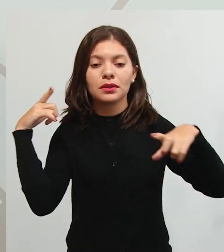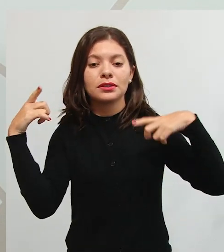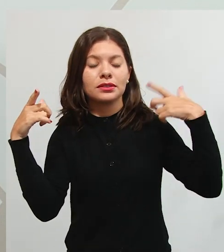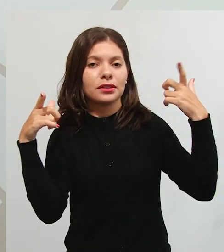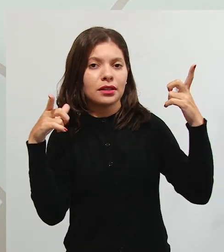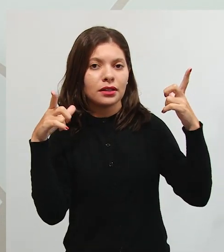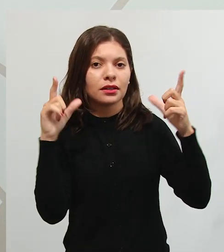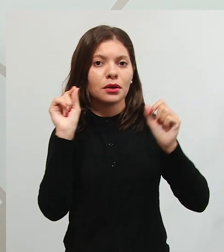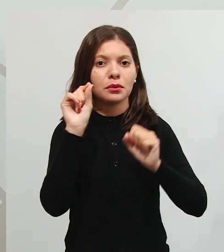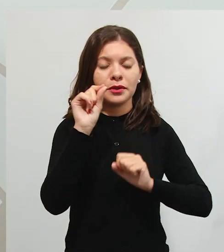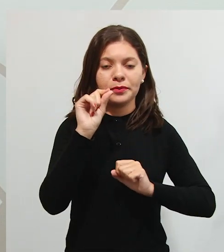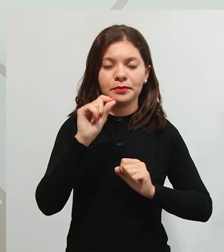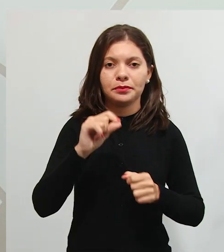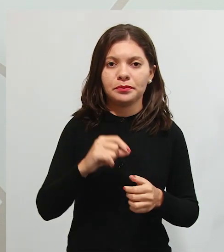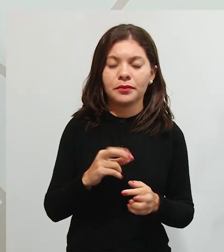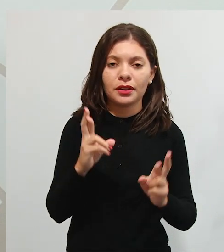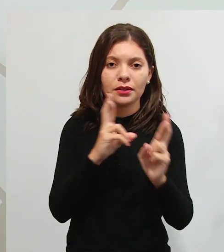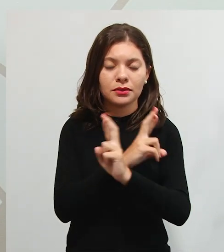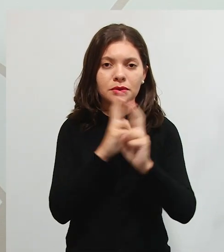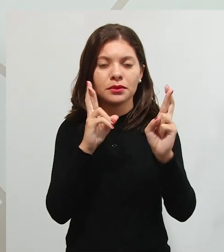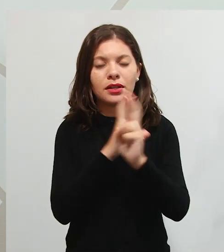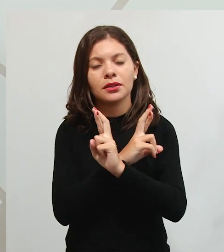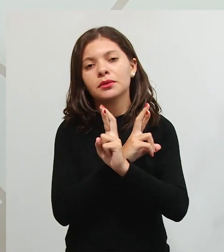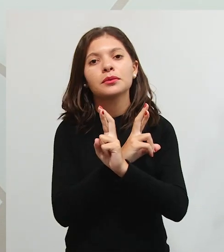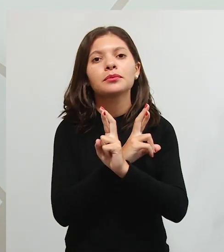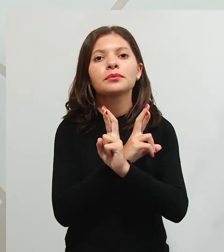lazer, ele está muito relacionado com